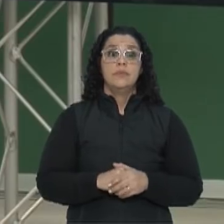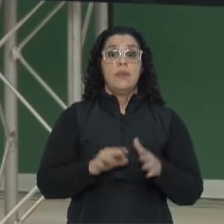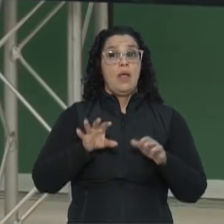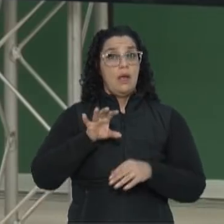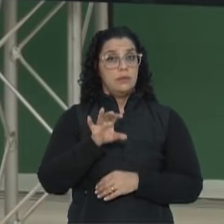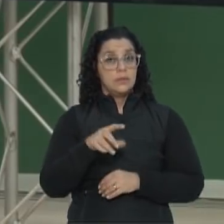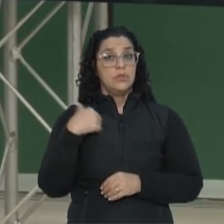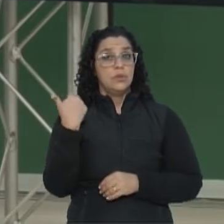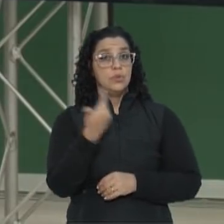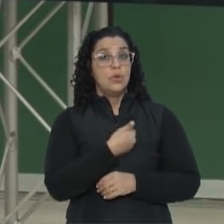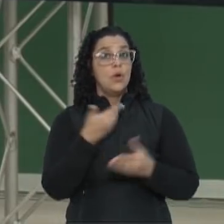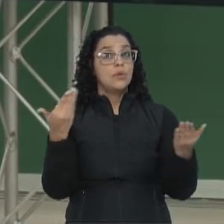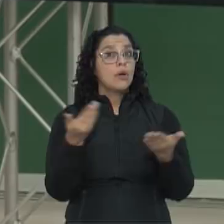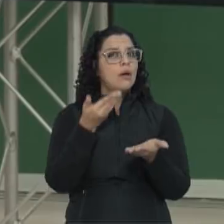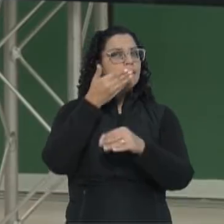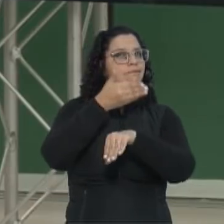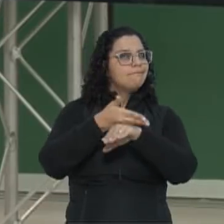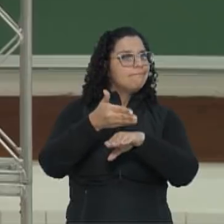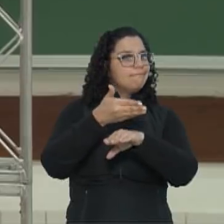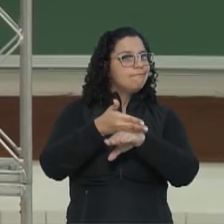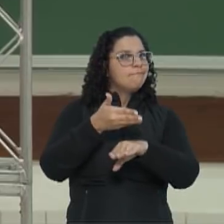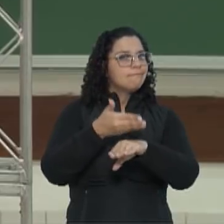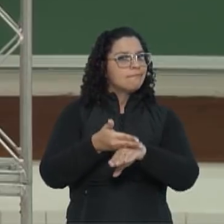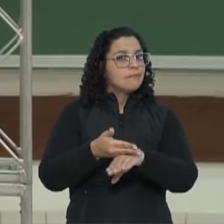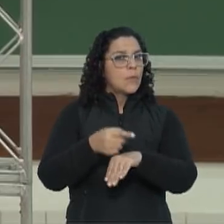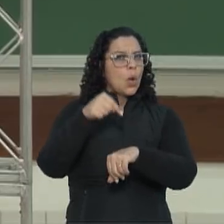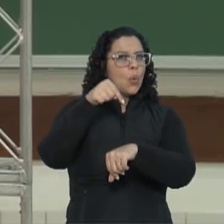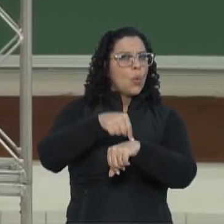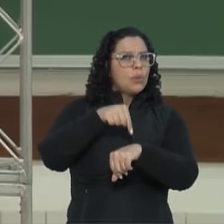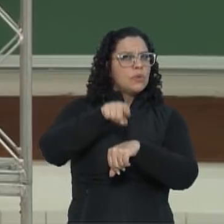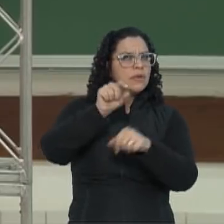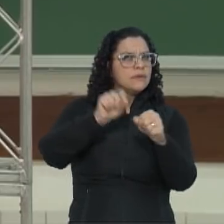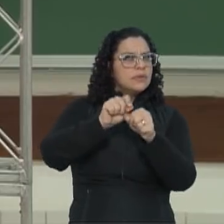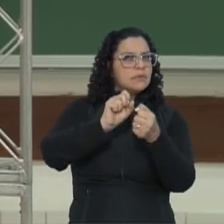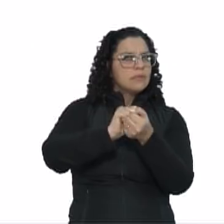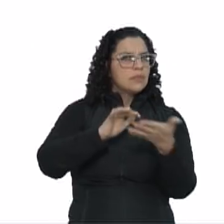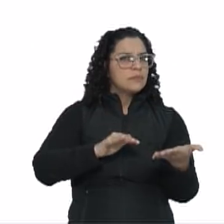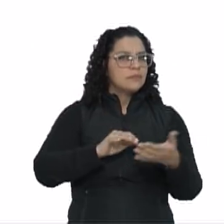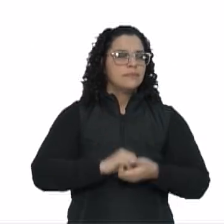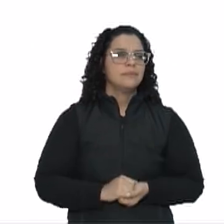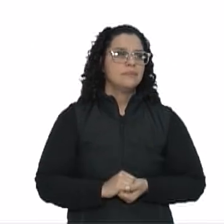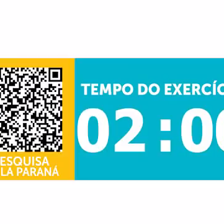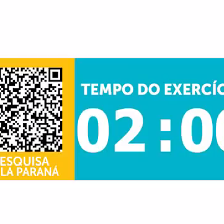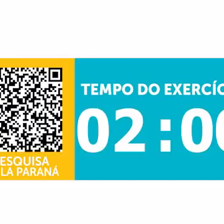isso, a gente vai praticar um pouquinho. Um tempo para vocês fazerem.